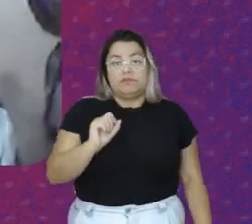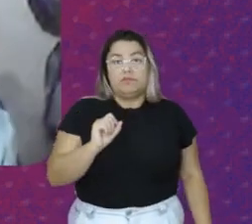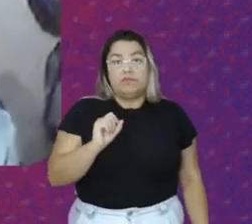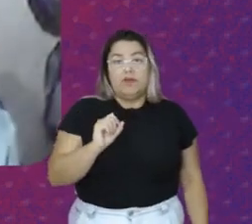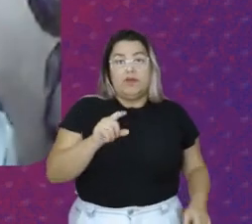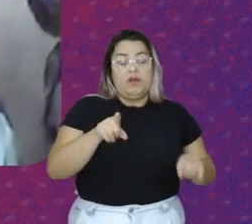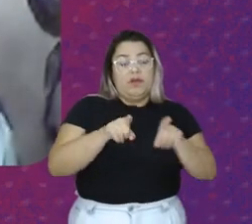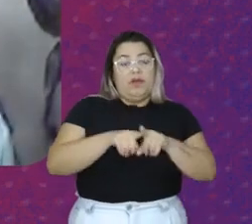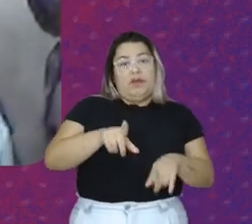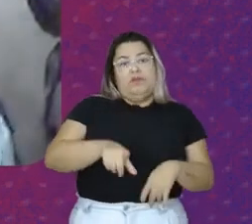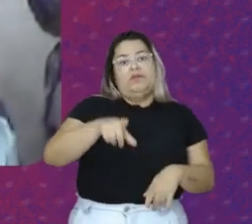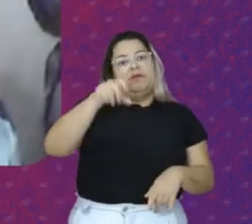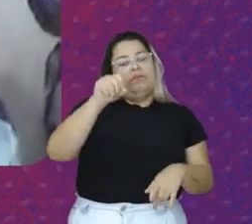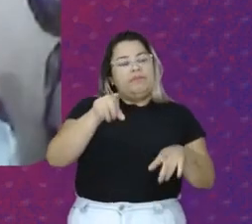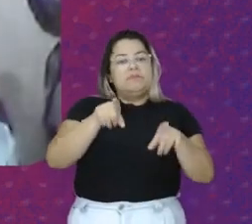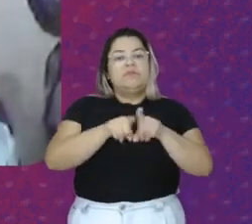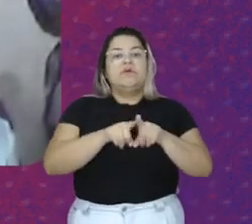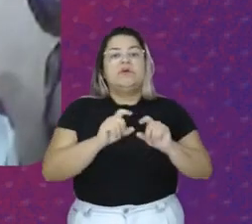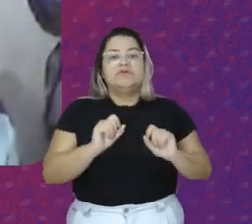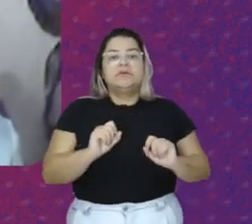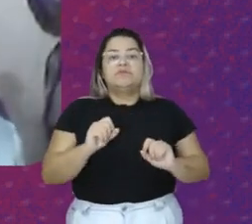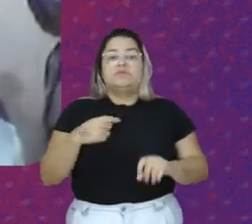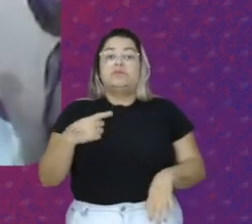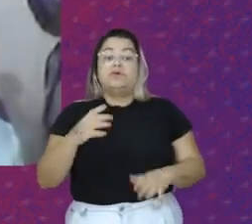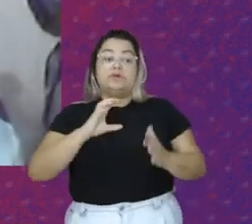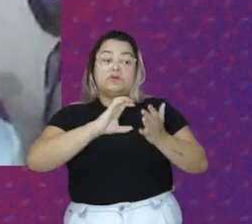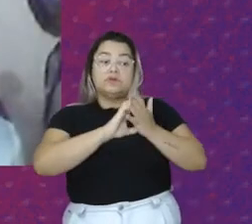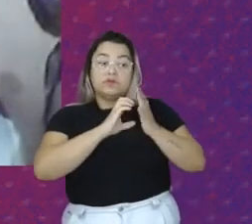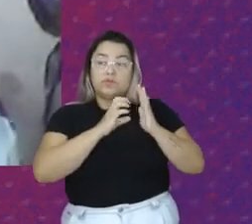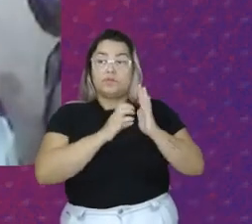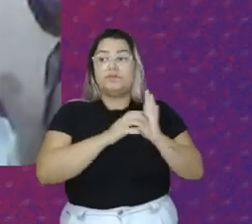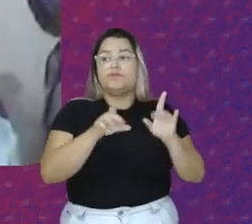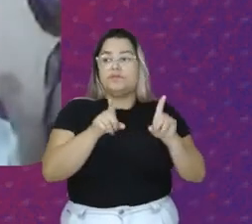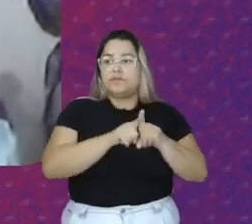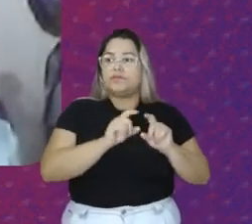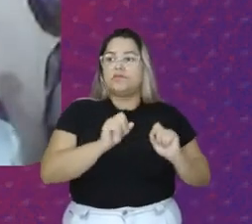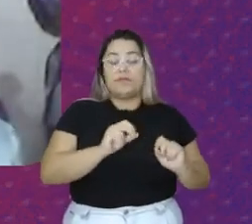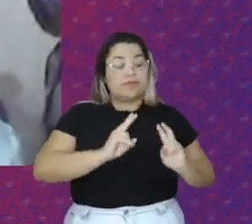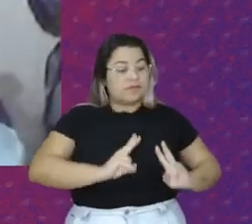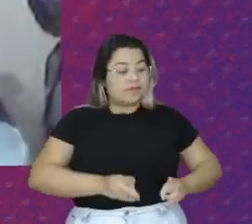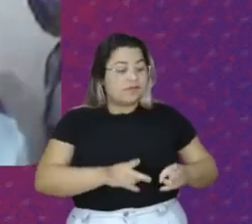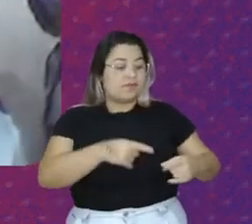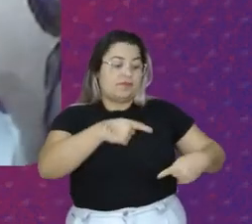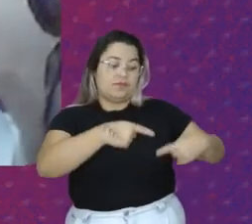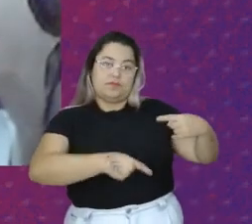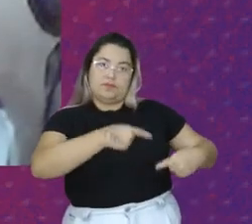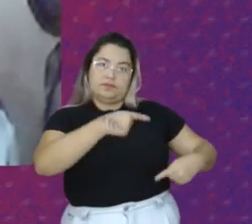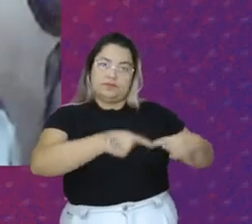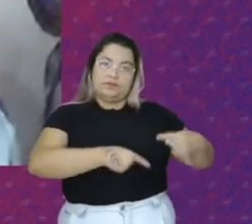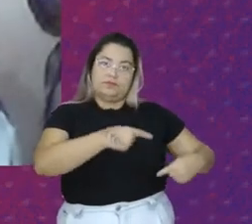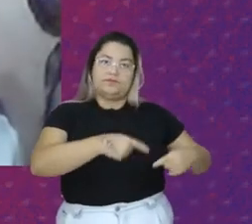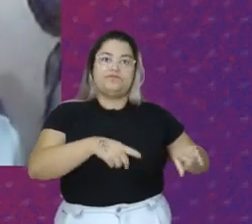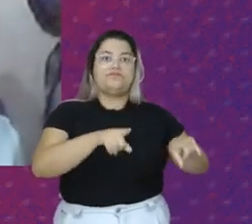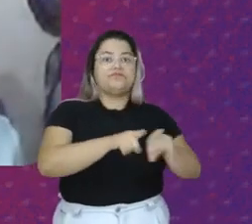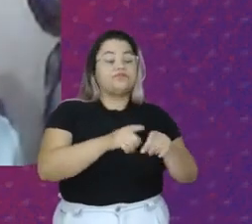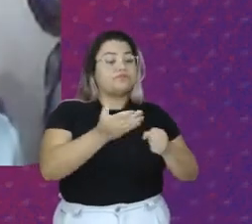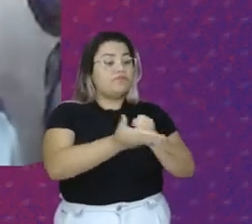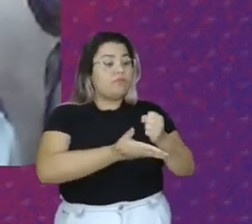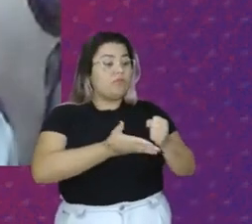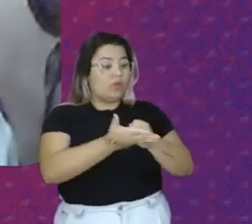foram eleitos, aqueles que foram candidatos e, sobretudo, a permanência do diálogo com a